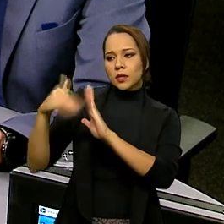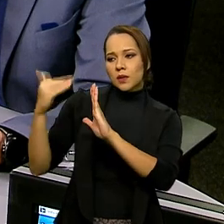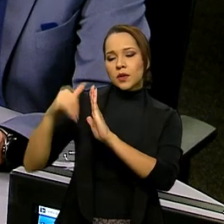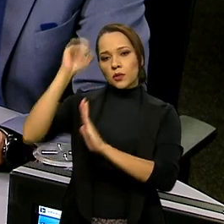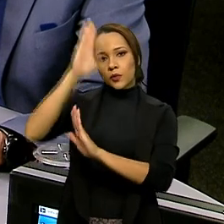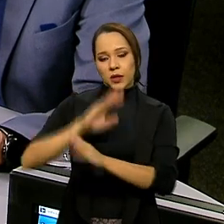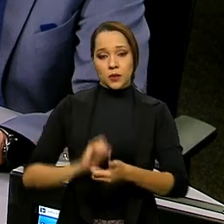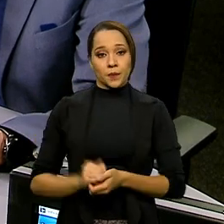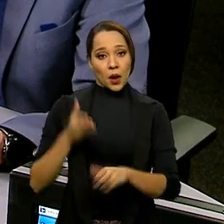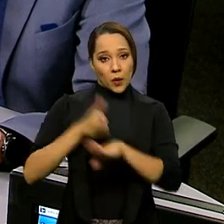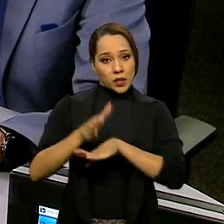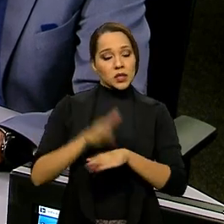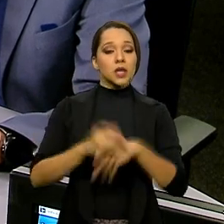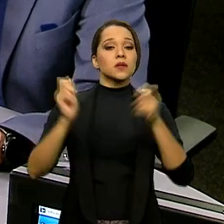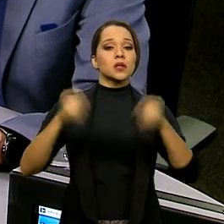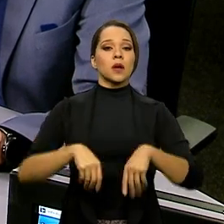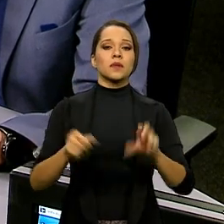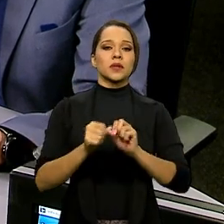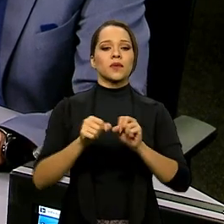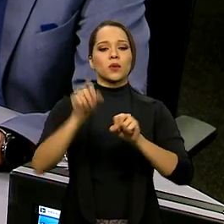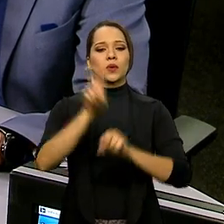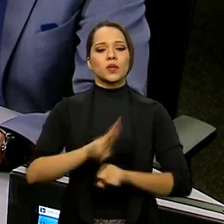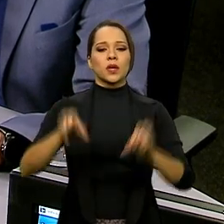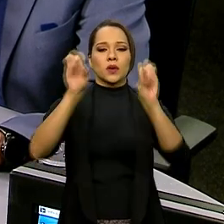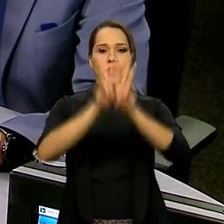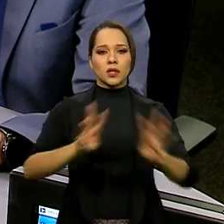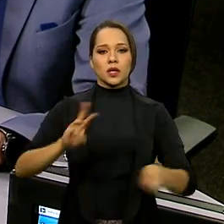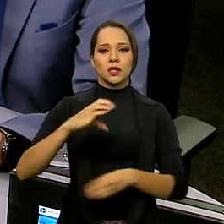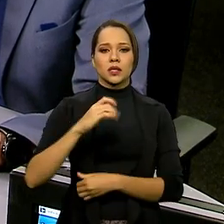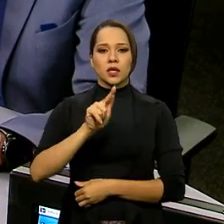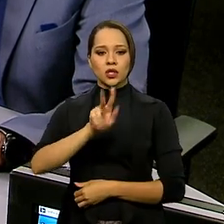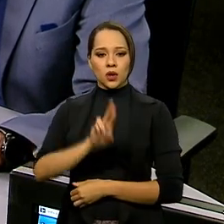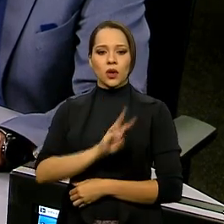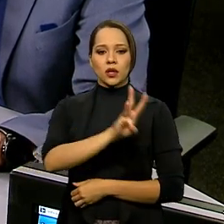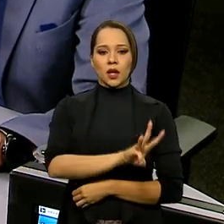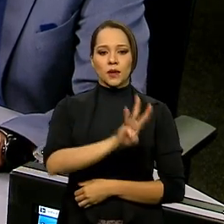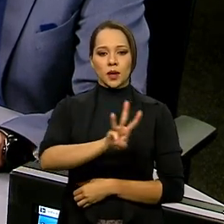Brasil. O acesso pode ser feito pelo site da CGU em